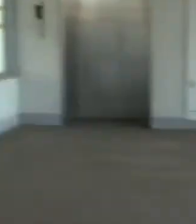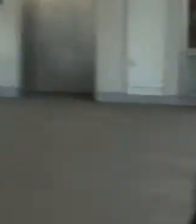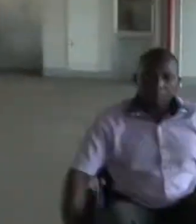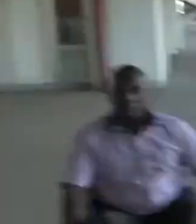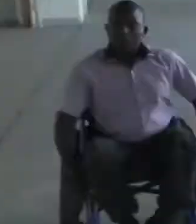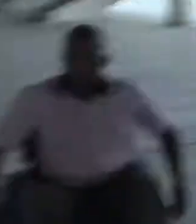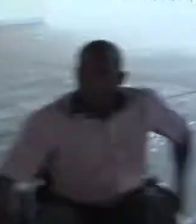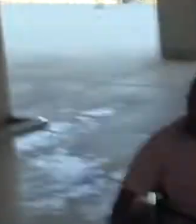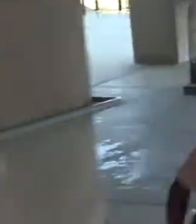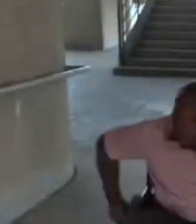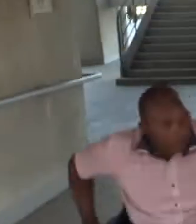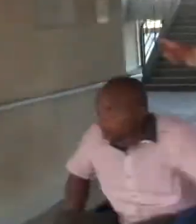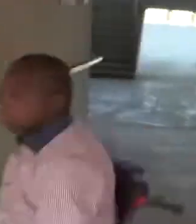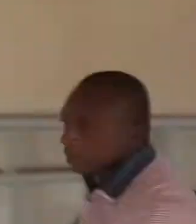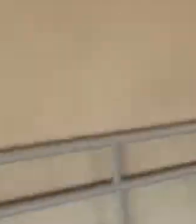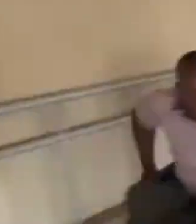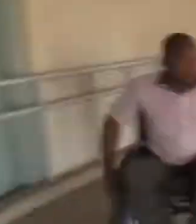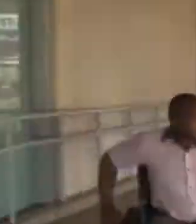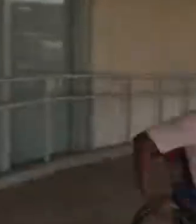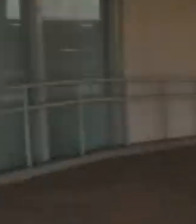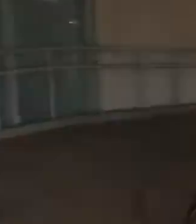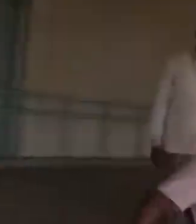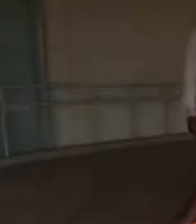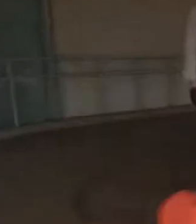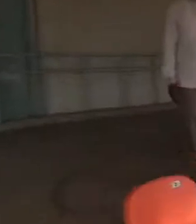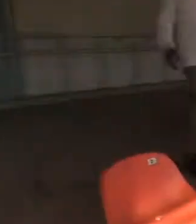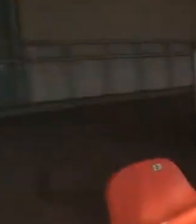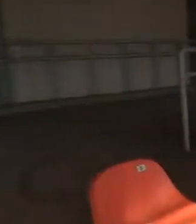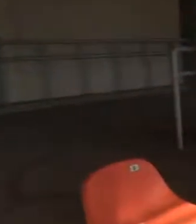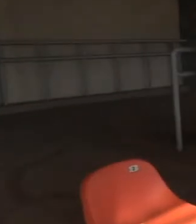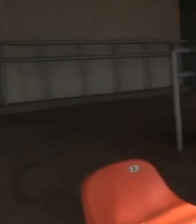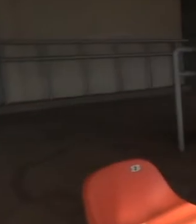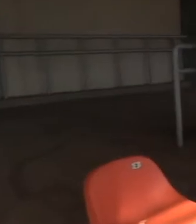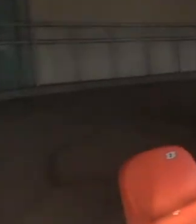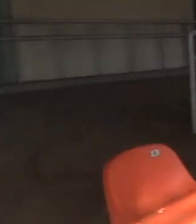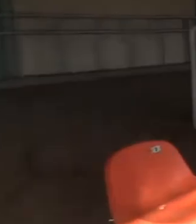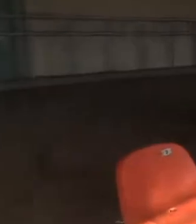Legendas Legendas por Quintena Coelho